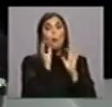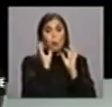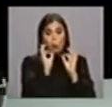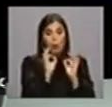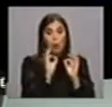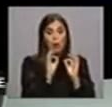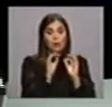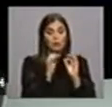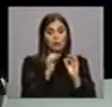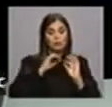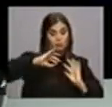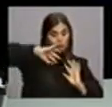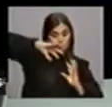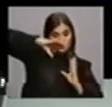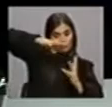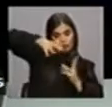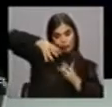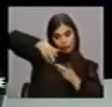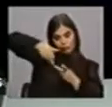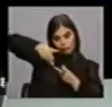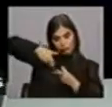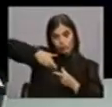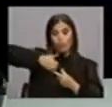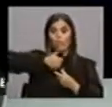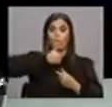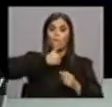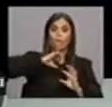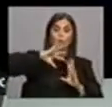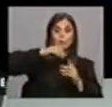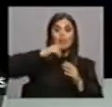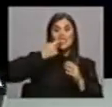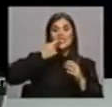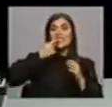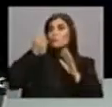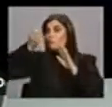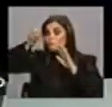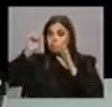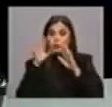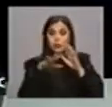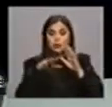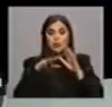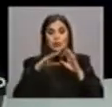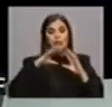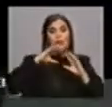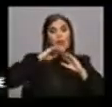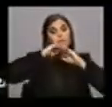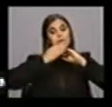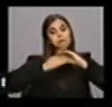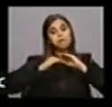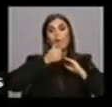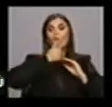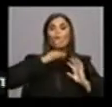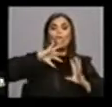crateras eclípticas, criadas por asteroides que atingem Marte, no fundo, em ângulos pouco profundos, tendem